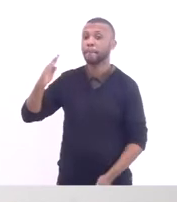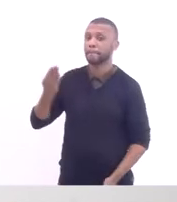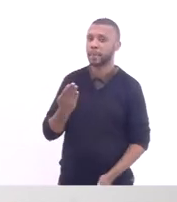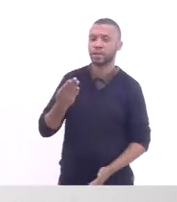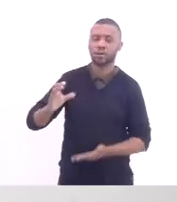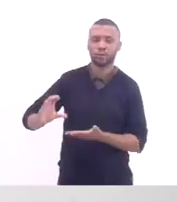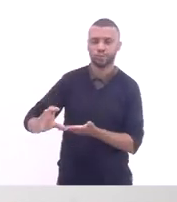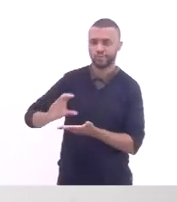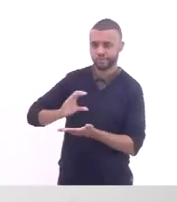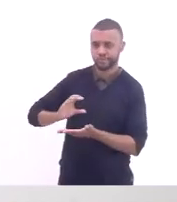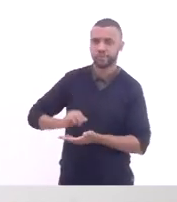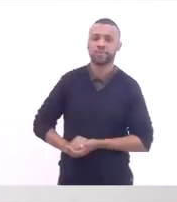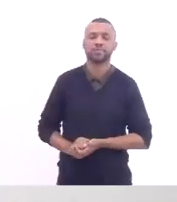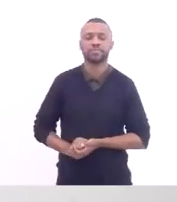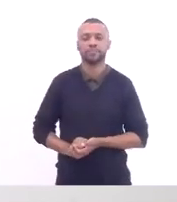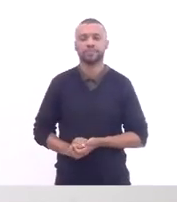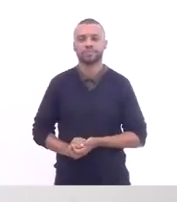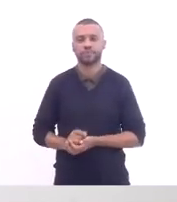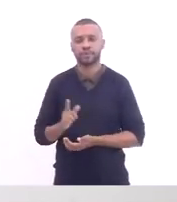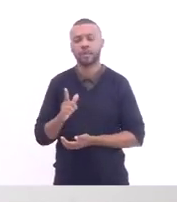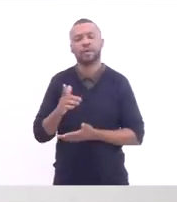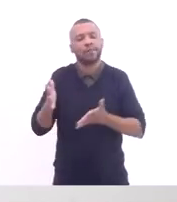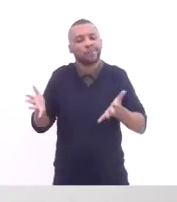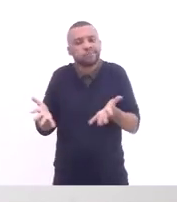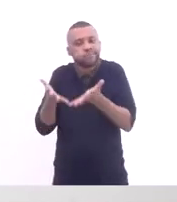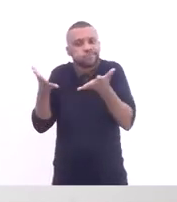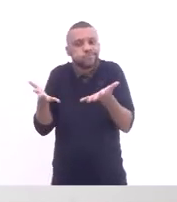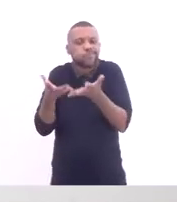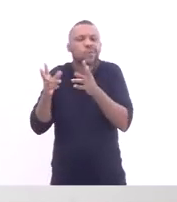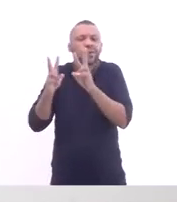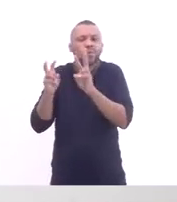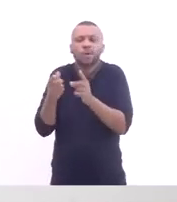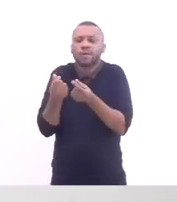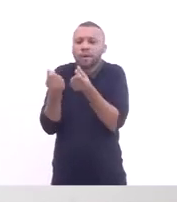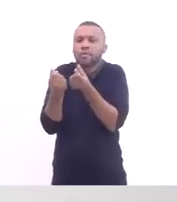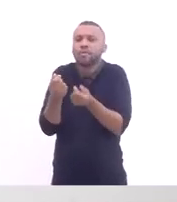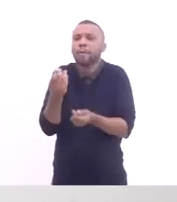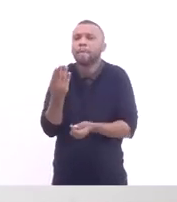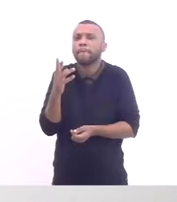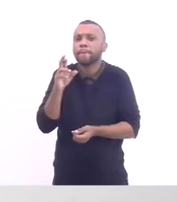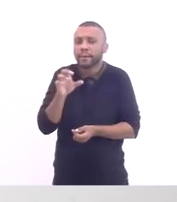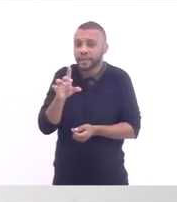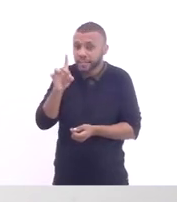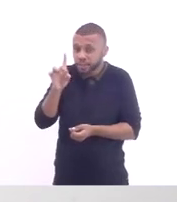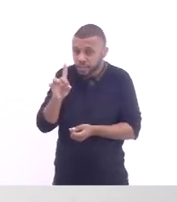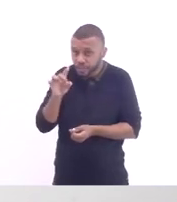né? Muito impulsionado pela questão do valor do Brent, do barril de